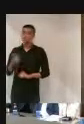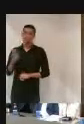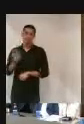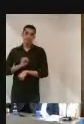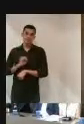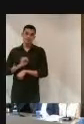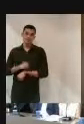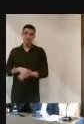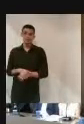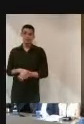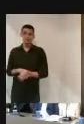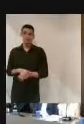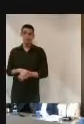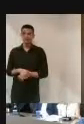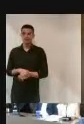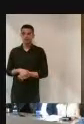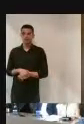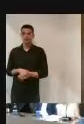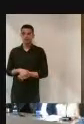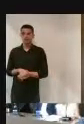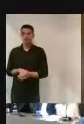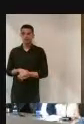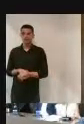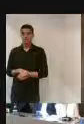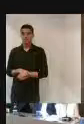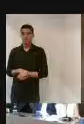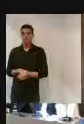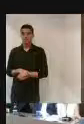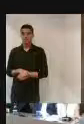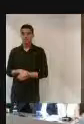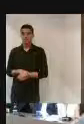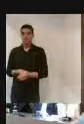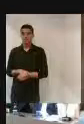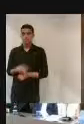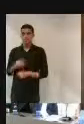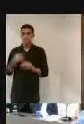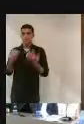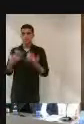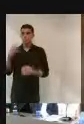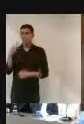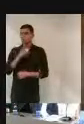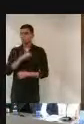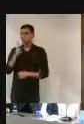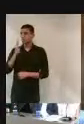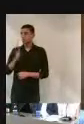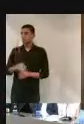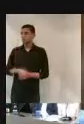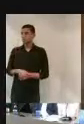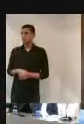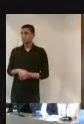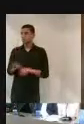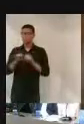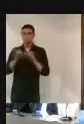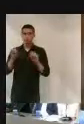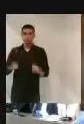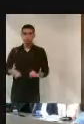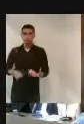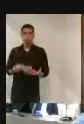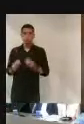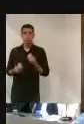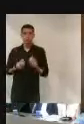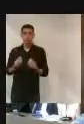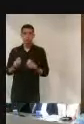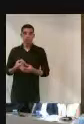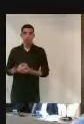em 30 segundos eu termino. Nós temos vou explicar aqui diretamente, o sistema todo, né?